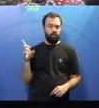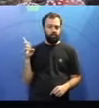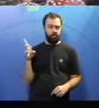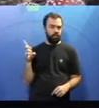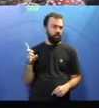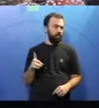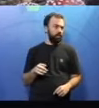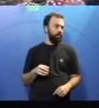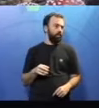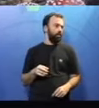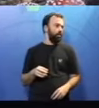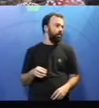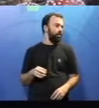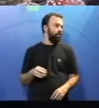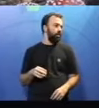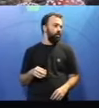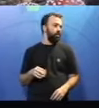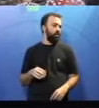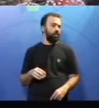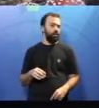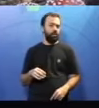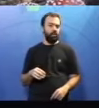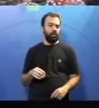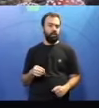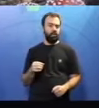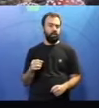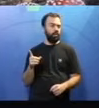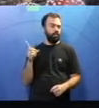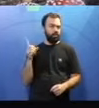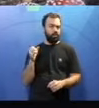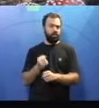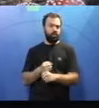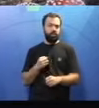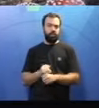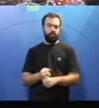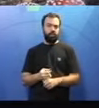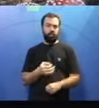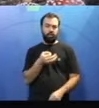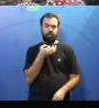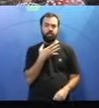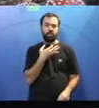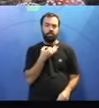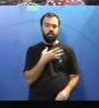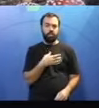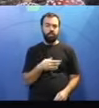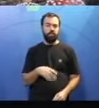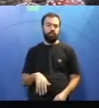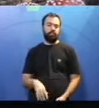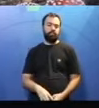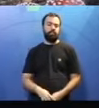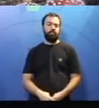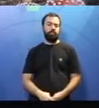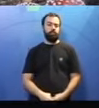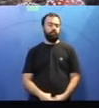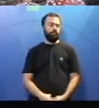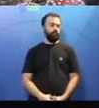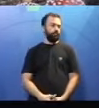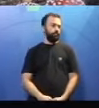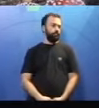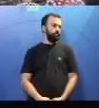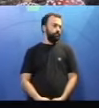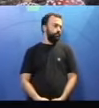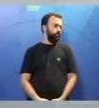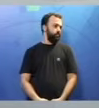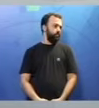essa espécie aqui, que ela pode ser utilizada para produzir a penicilina, que é um antibiótico, do gênero Penicillium.